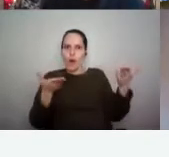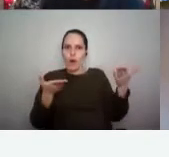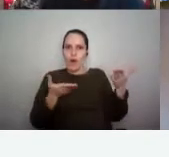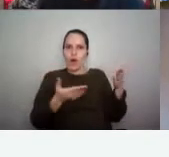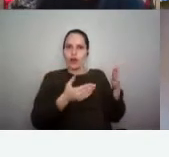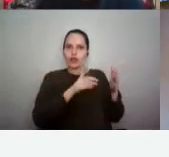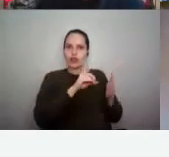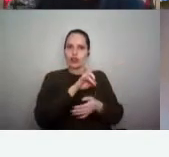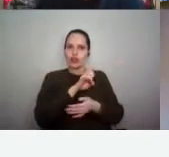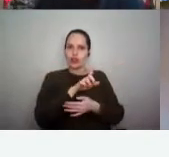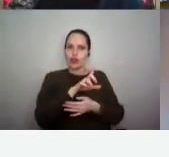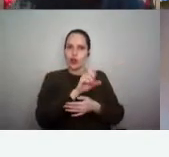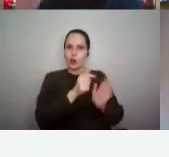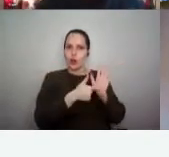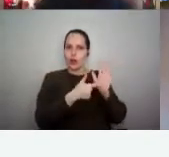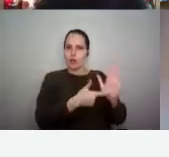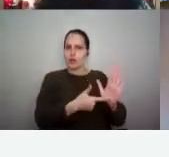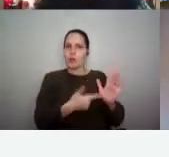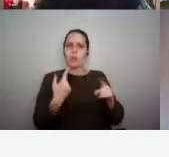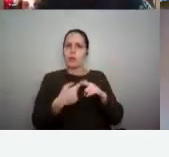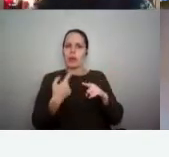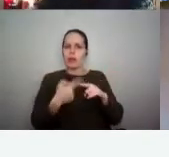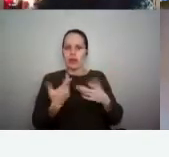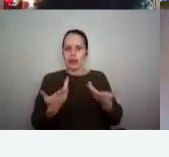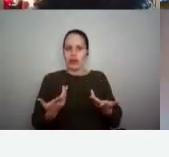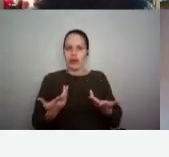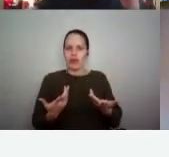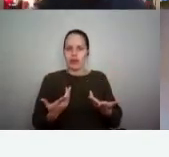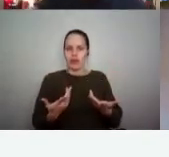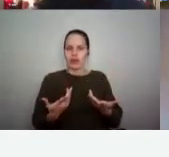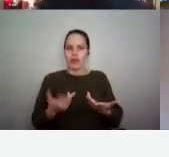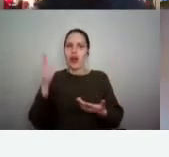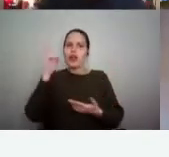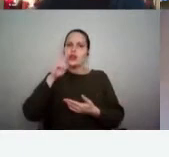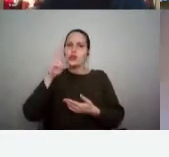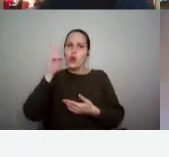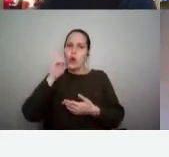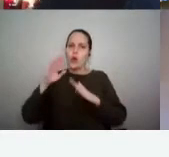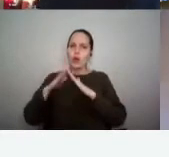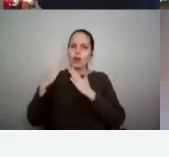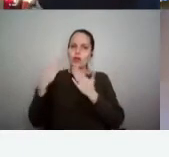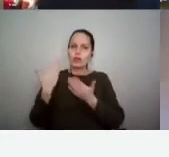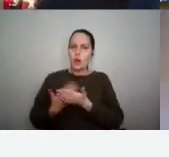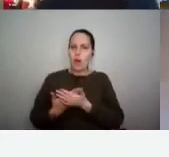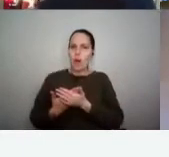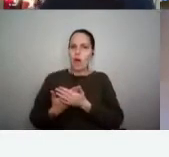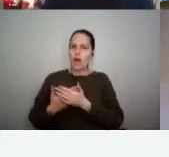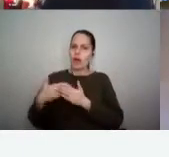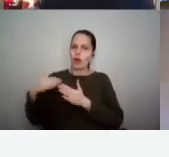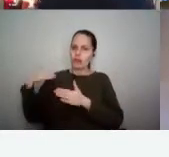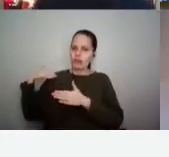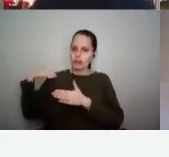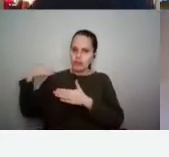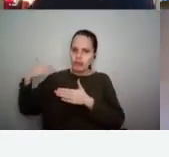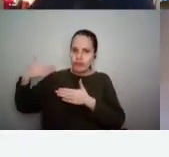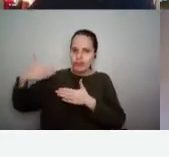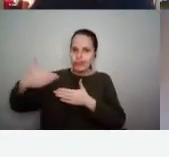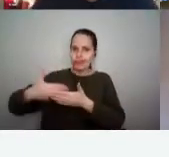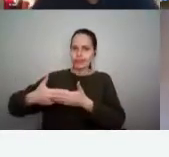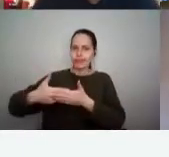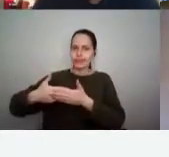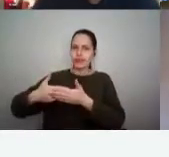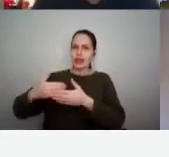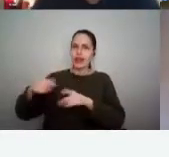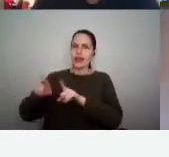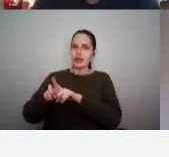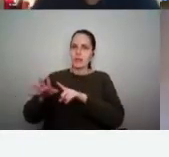as razões, né? Qual é a história da escola, que da escolarização, né, e da ciência, digamos